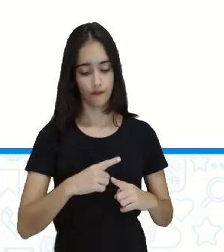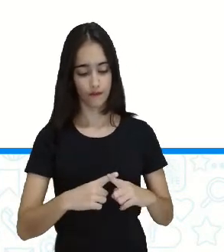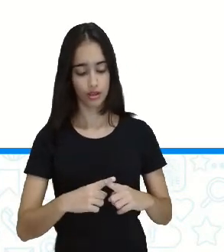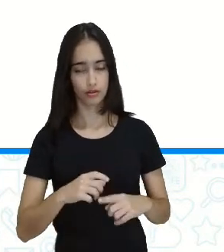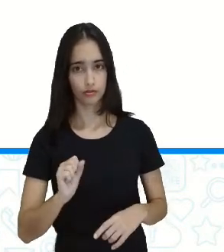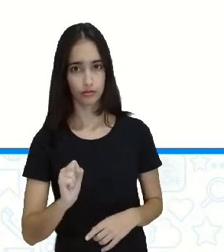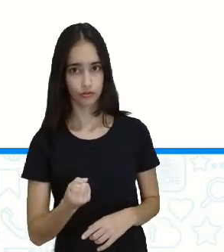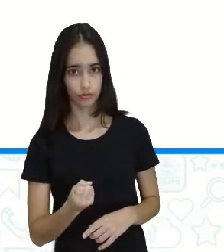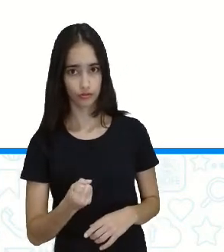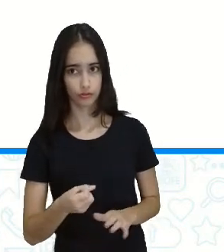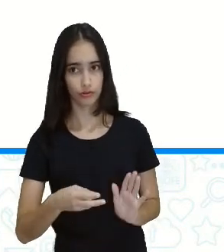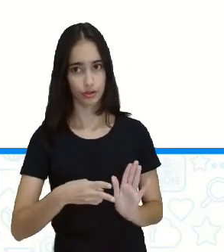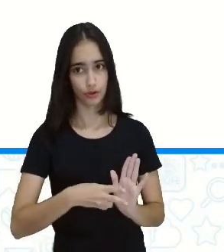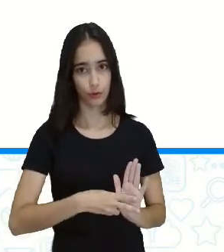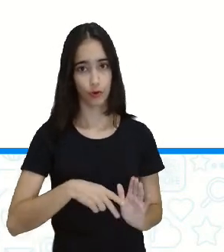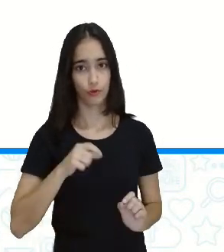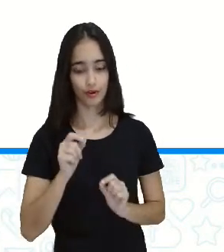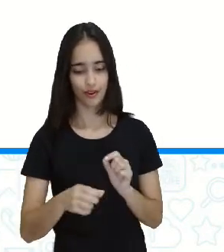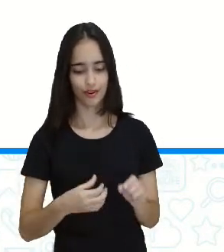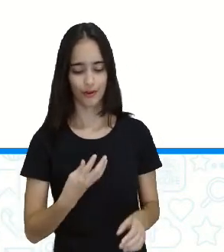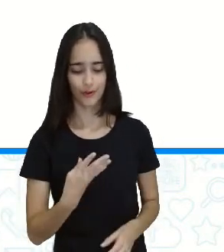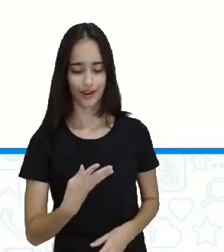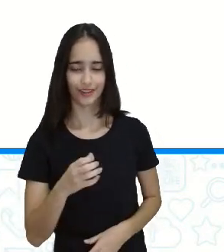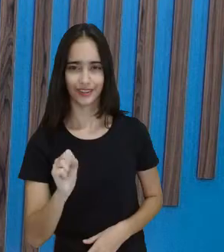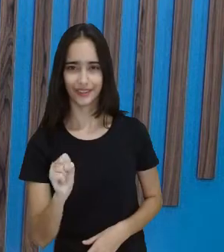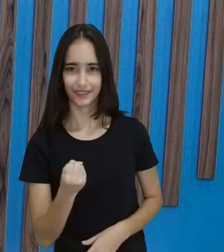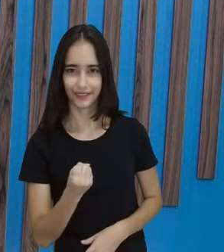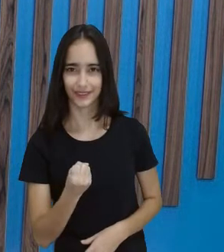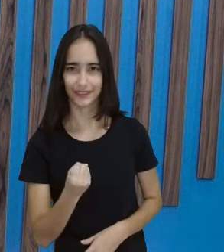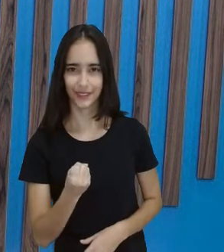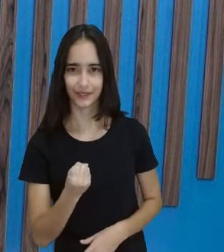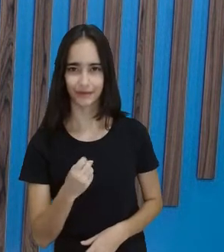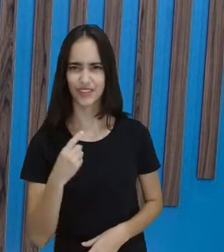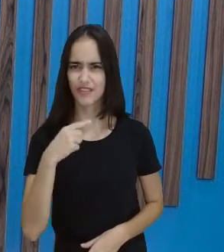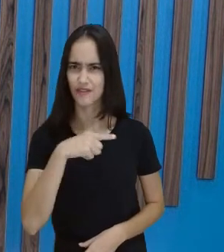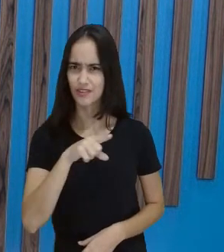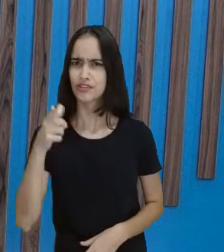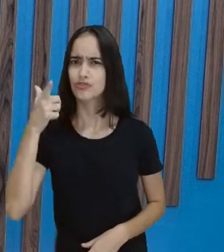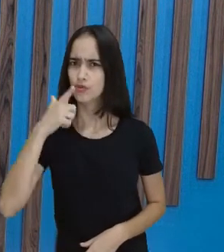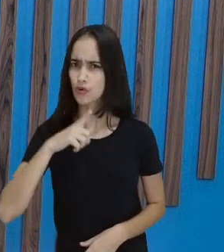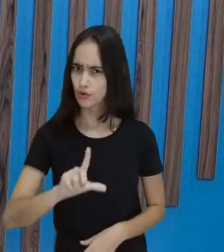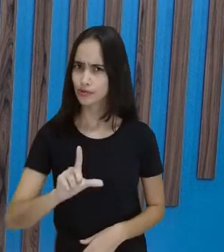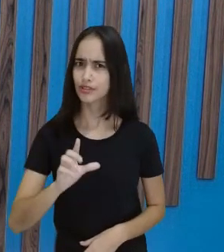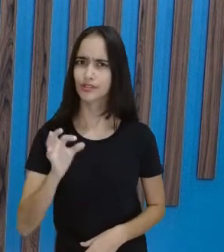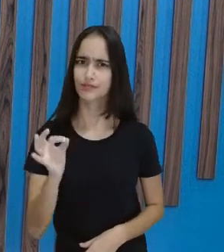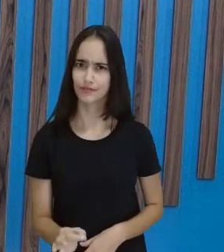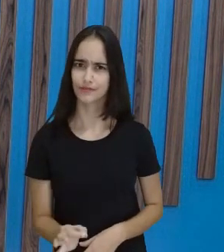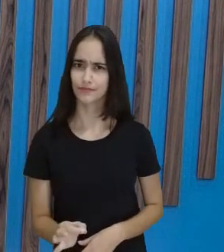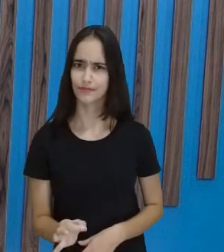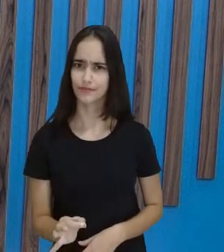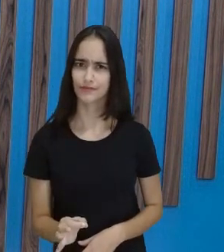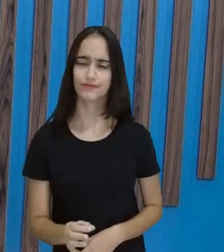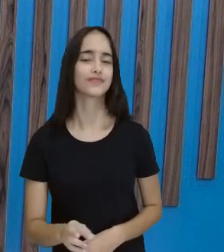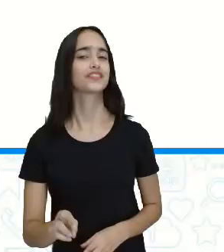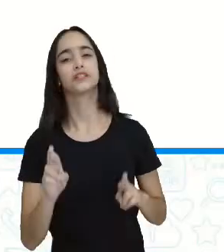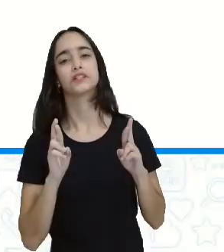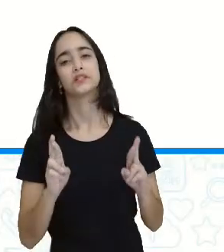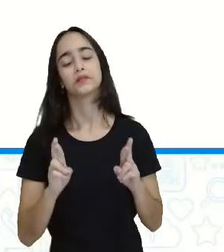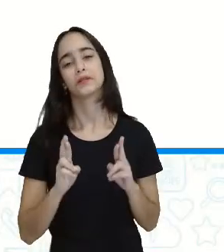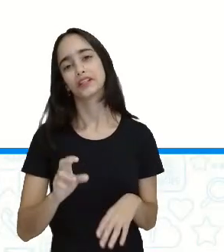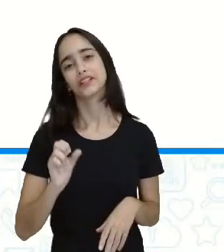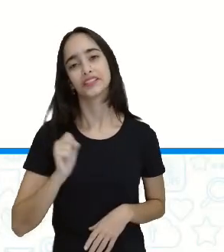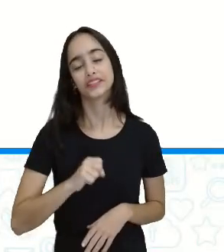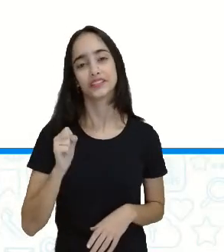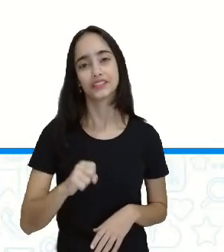quanto aí? 48 figurinhas. Vocês conseguiram acertar? Espero que sim. Quem acompanhou lá no